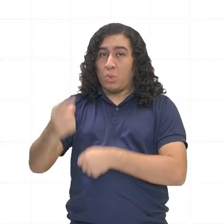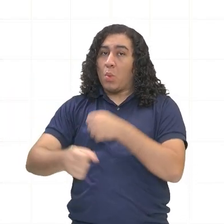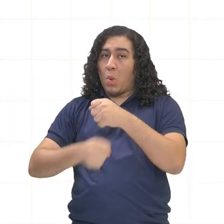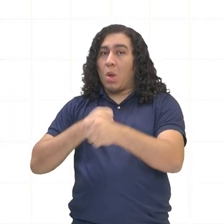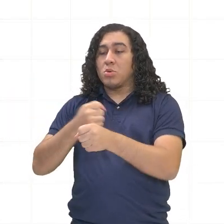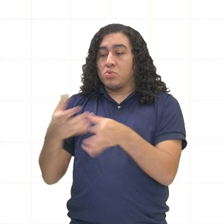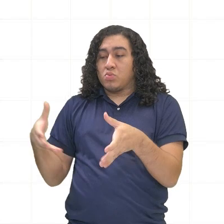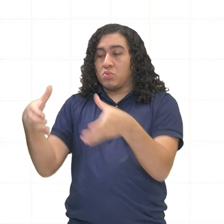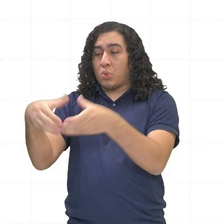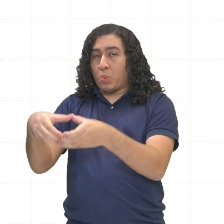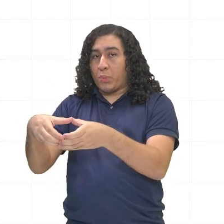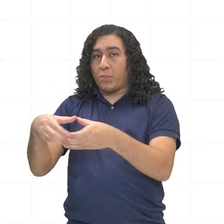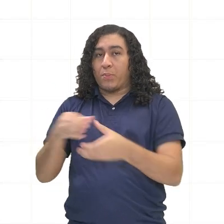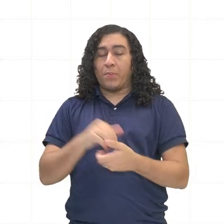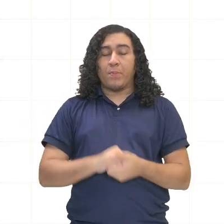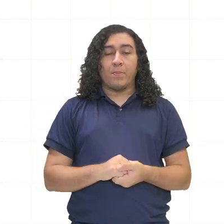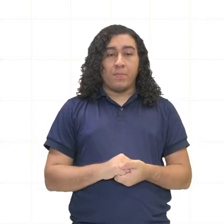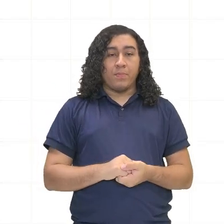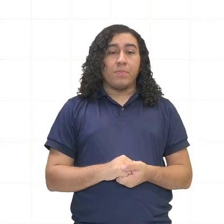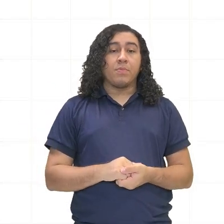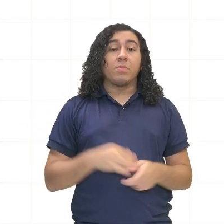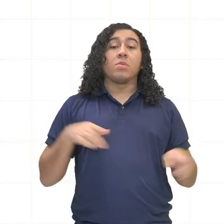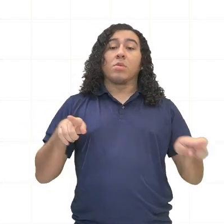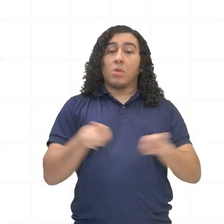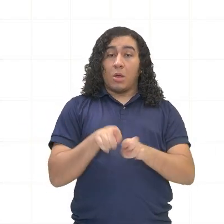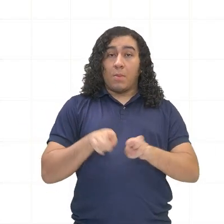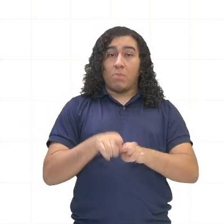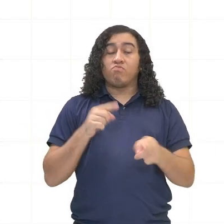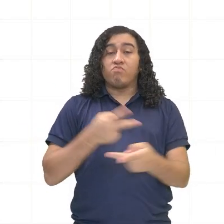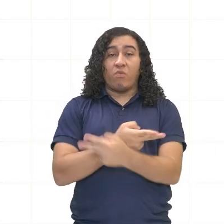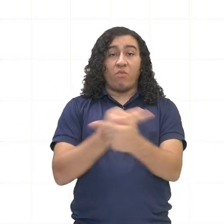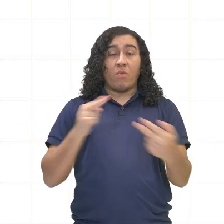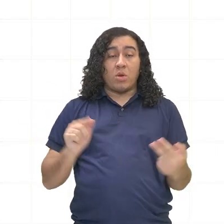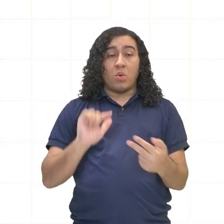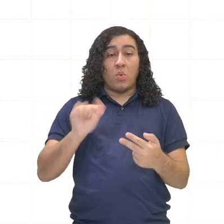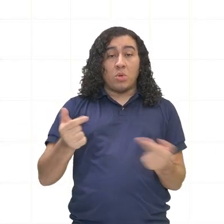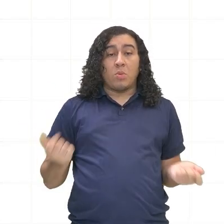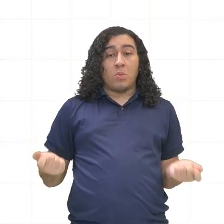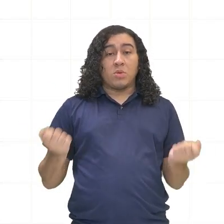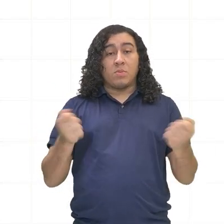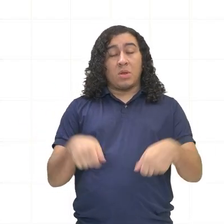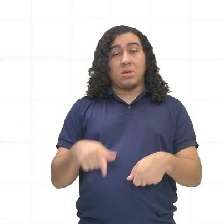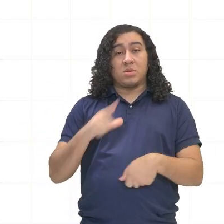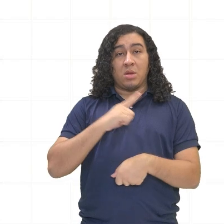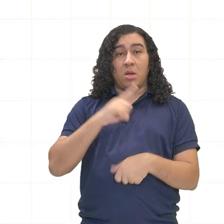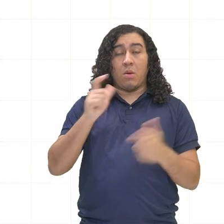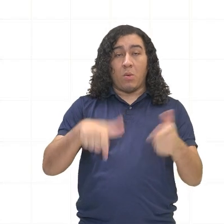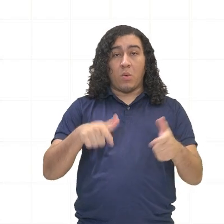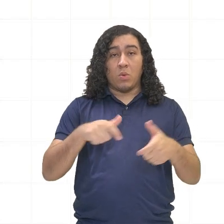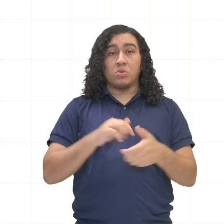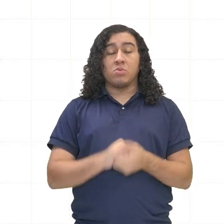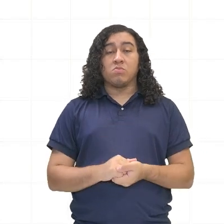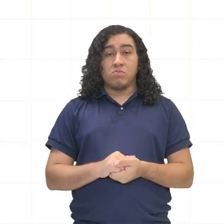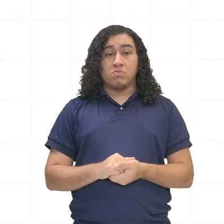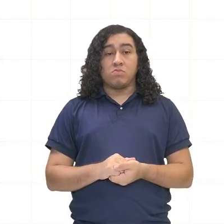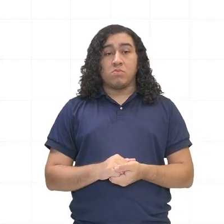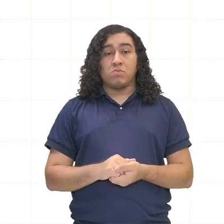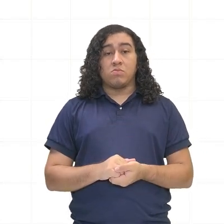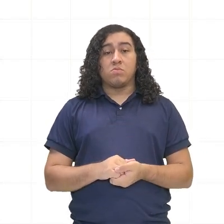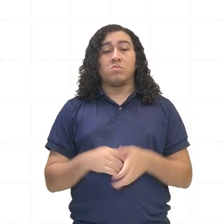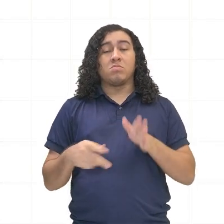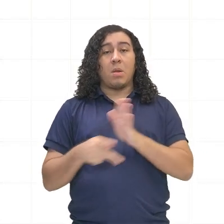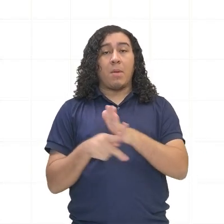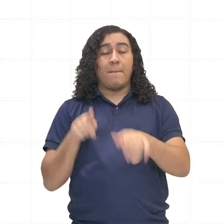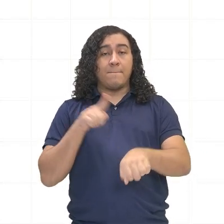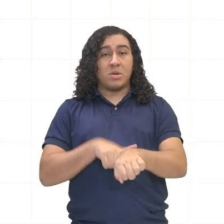Então, além das diferentes formas de se situar perante o tempo, nós, seres